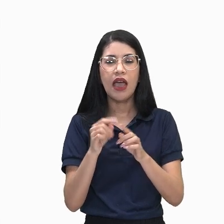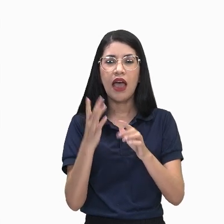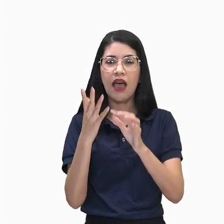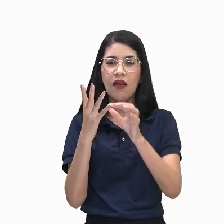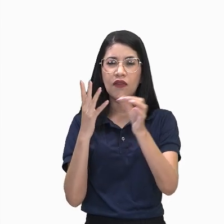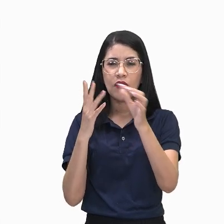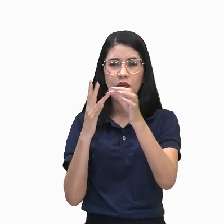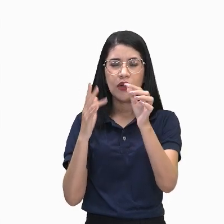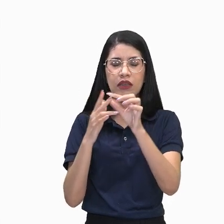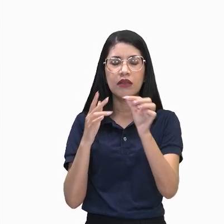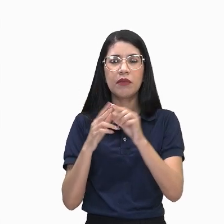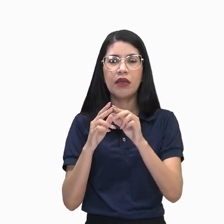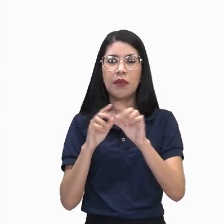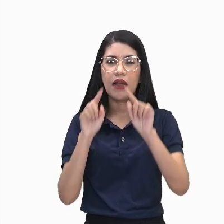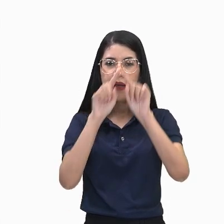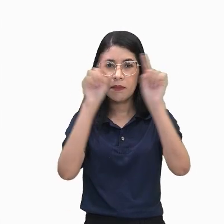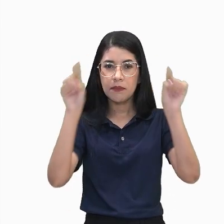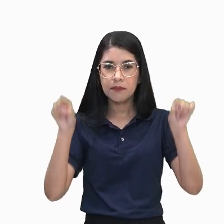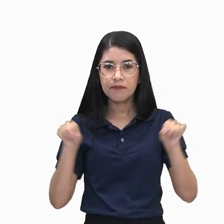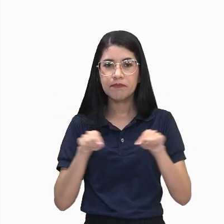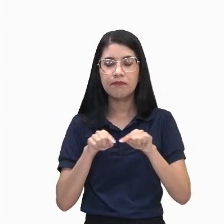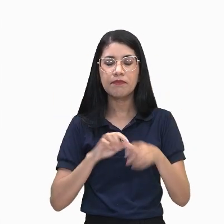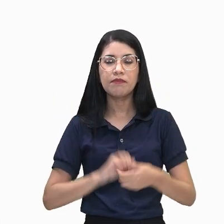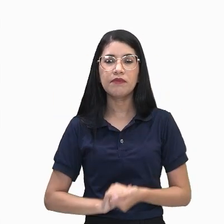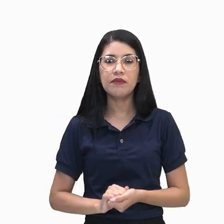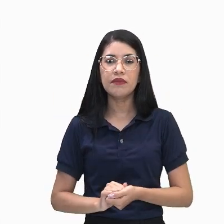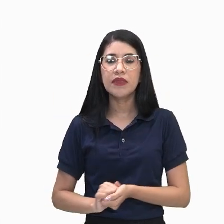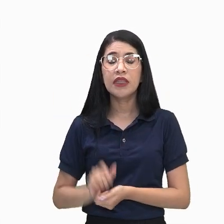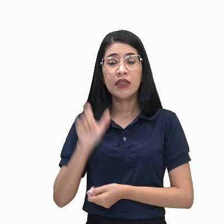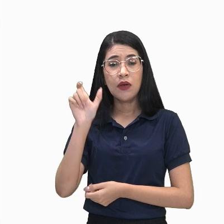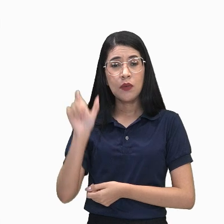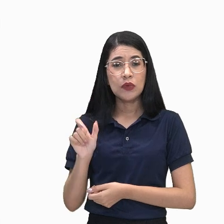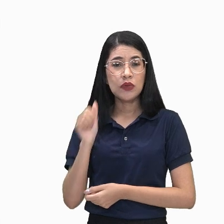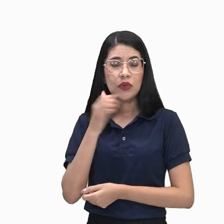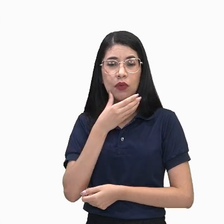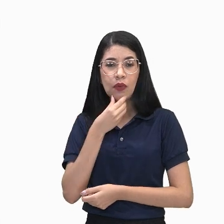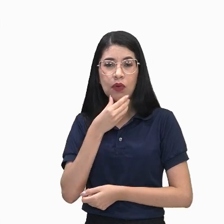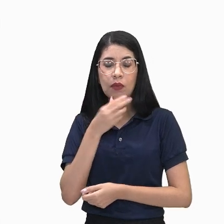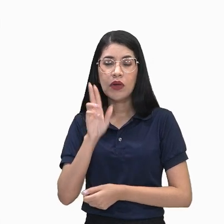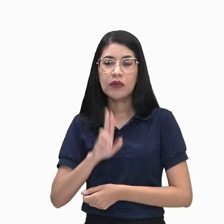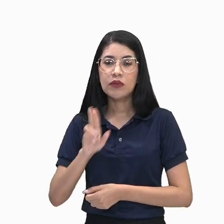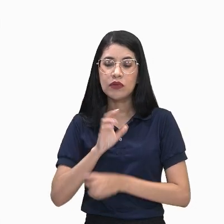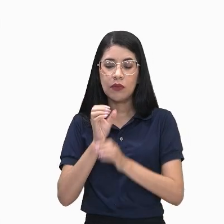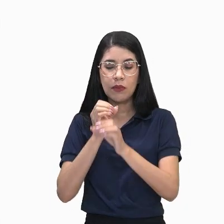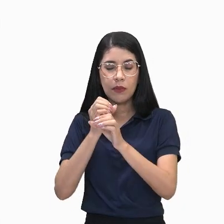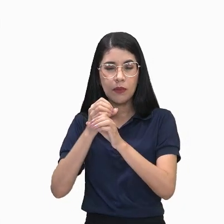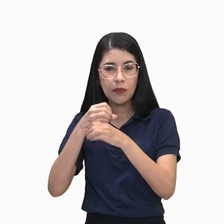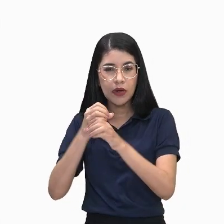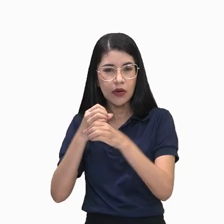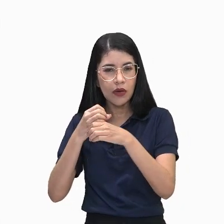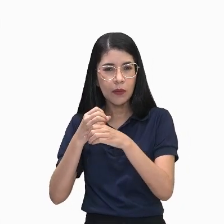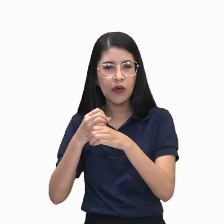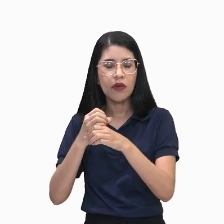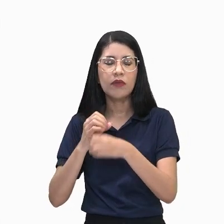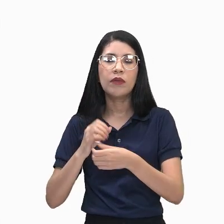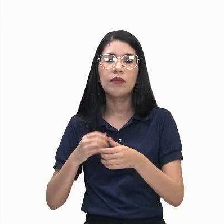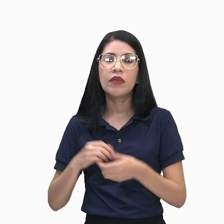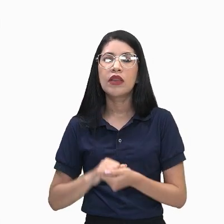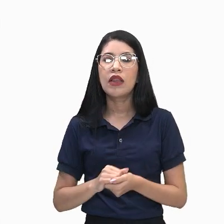para murais, por exemplo. O britânico Robert Hooke usou um microscópio rudimentar lá